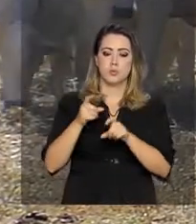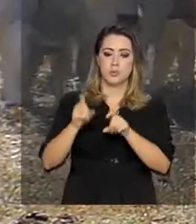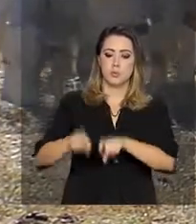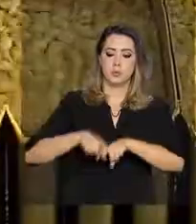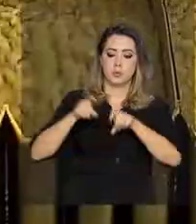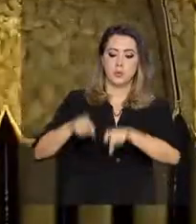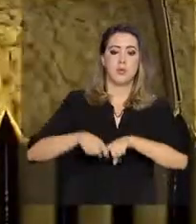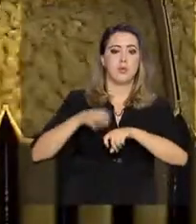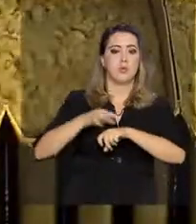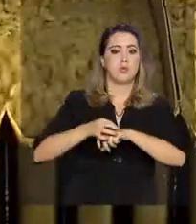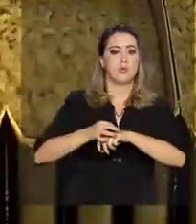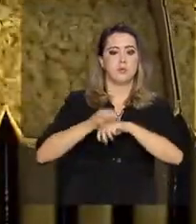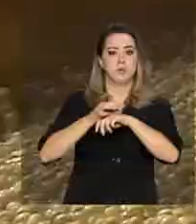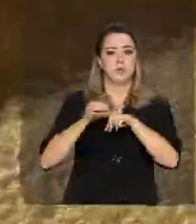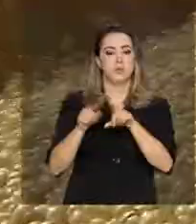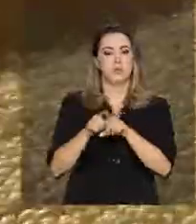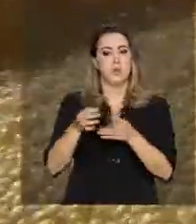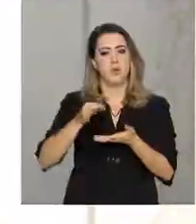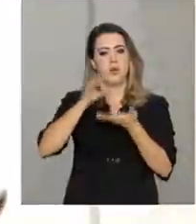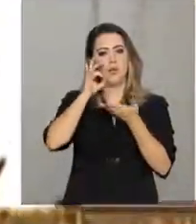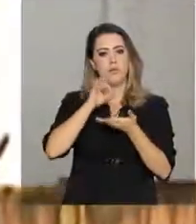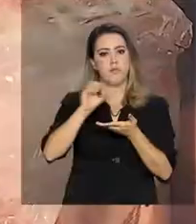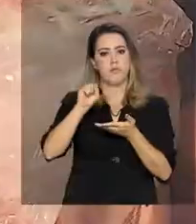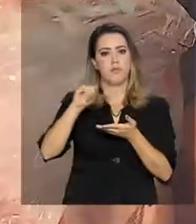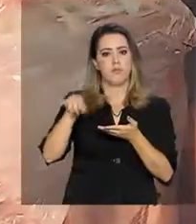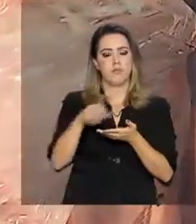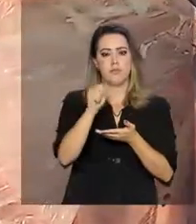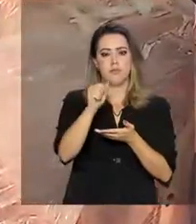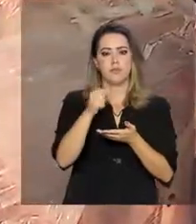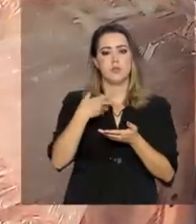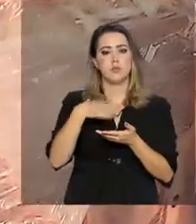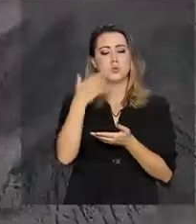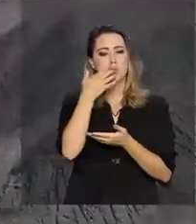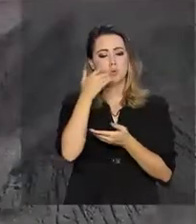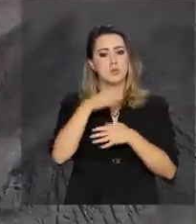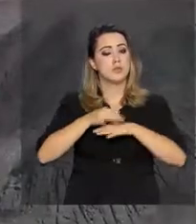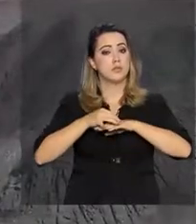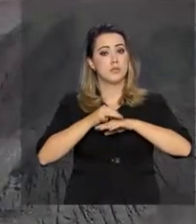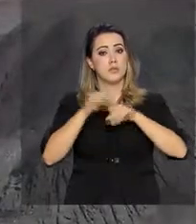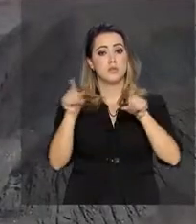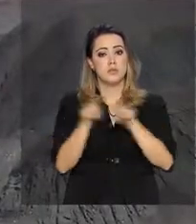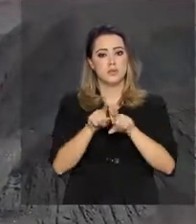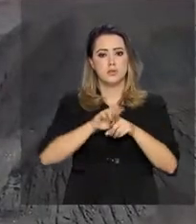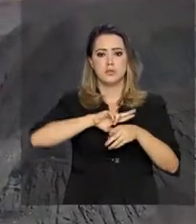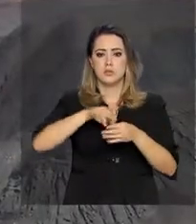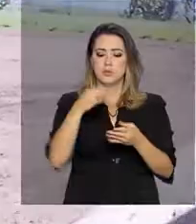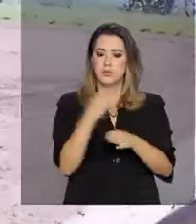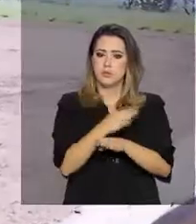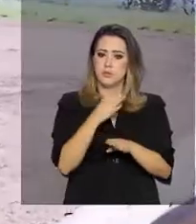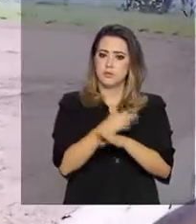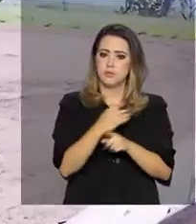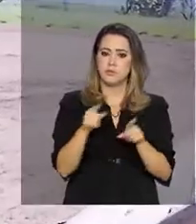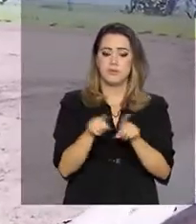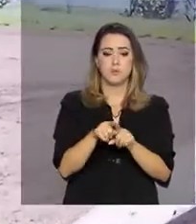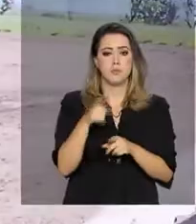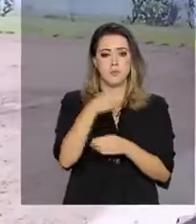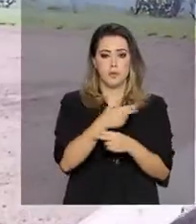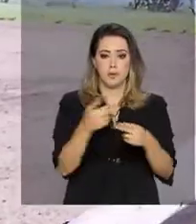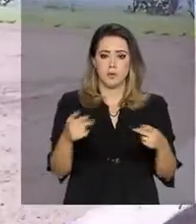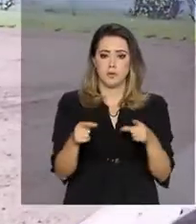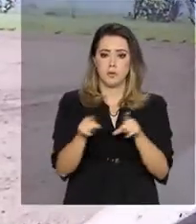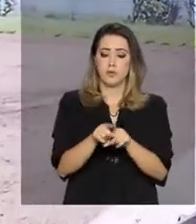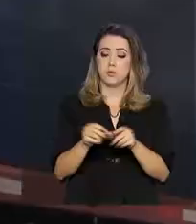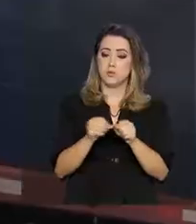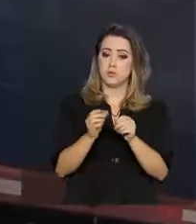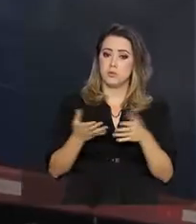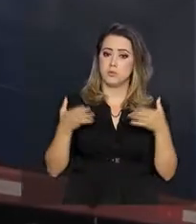do Brasil, o café, a soja, o açúcar e as carnes, além de minérios como o de ferro. Mercadorias que